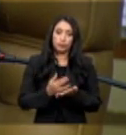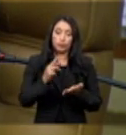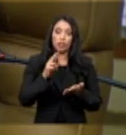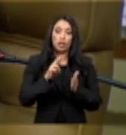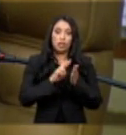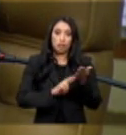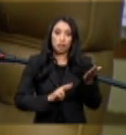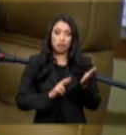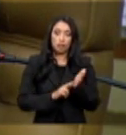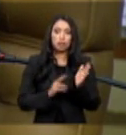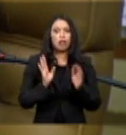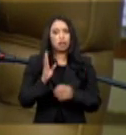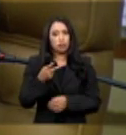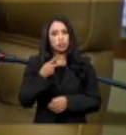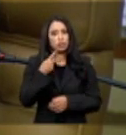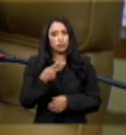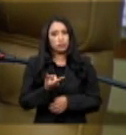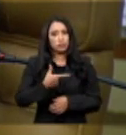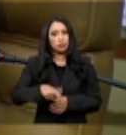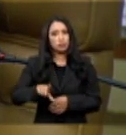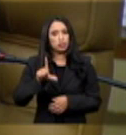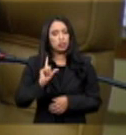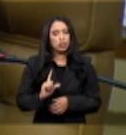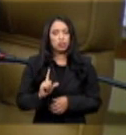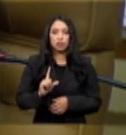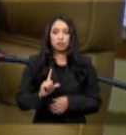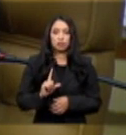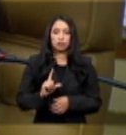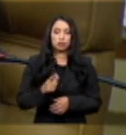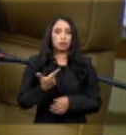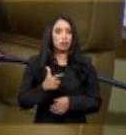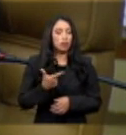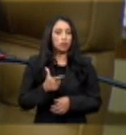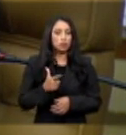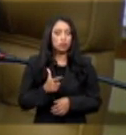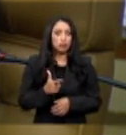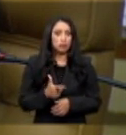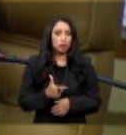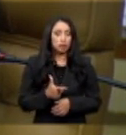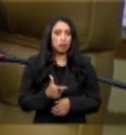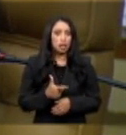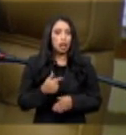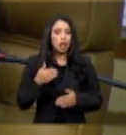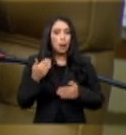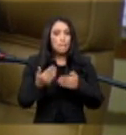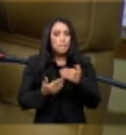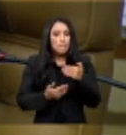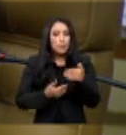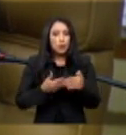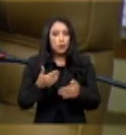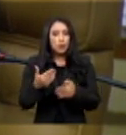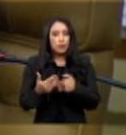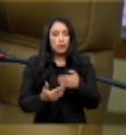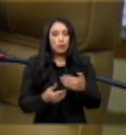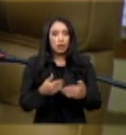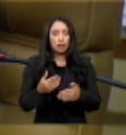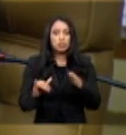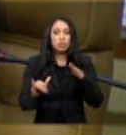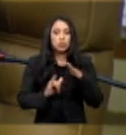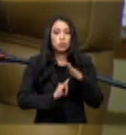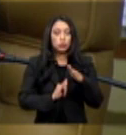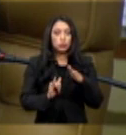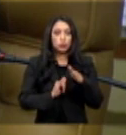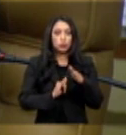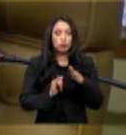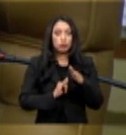ação, disse isso. Não se põe em questão aqui a prorrogação ou esse instituto